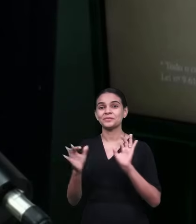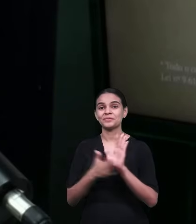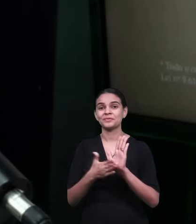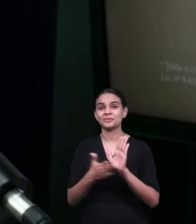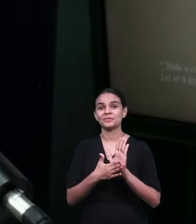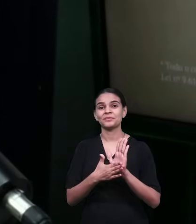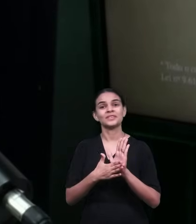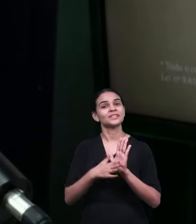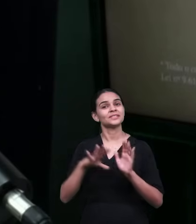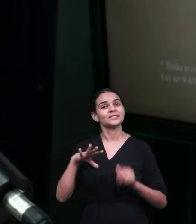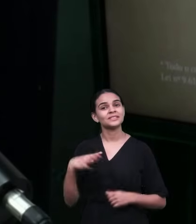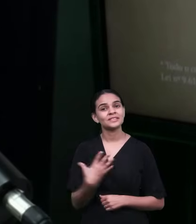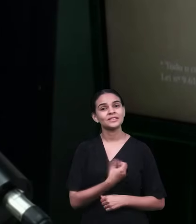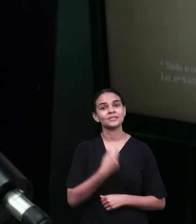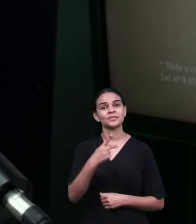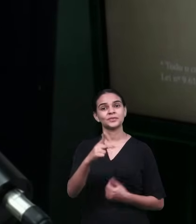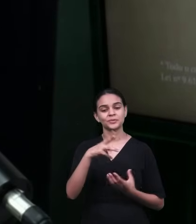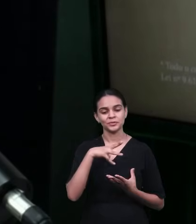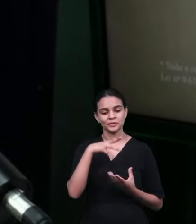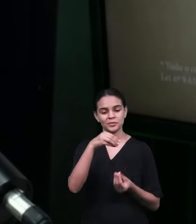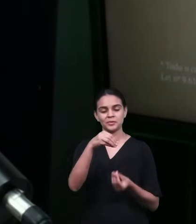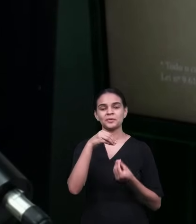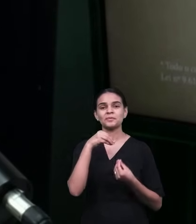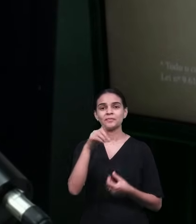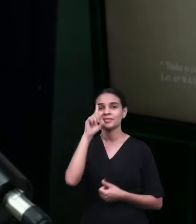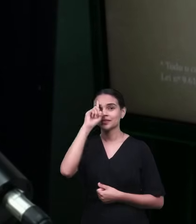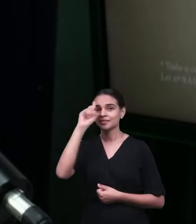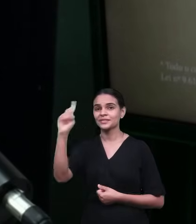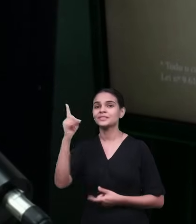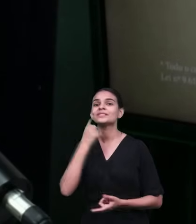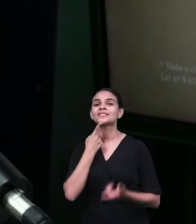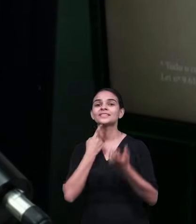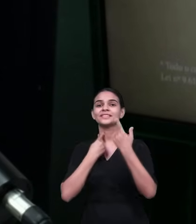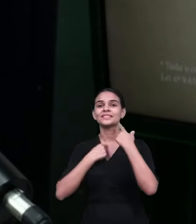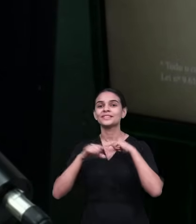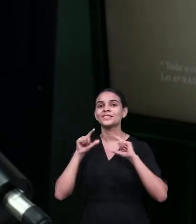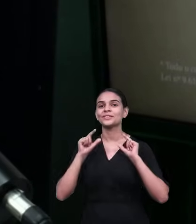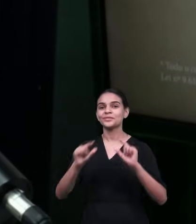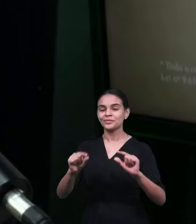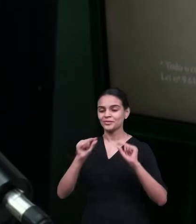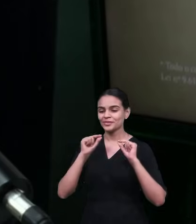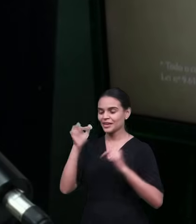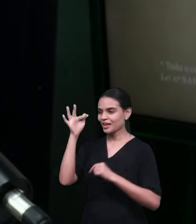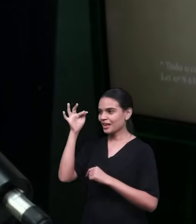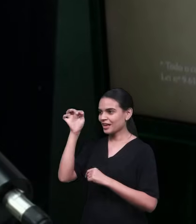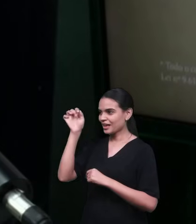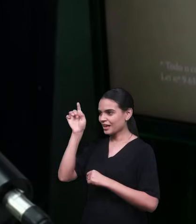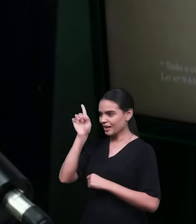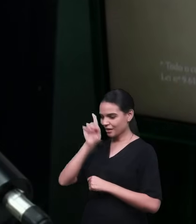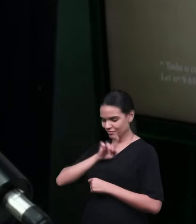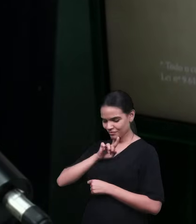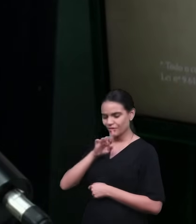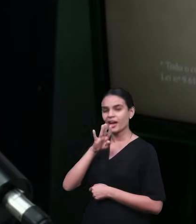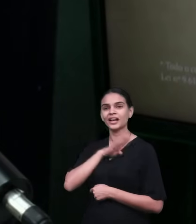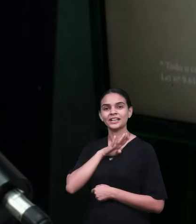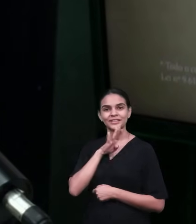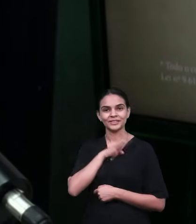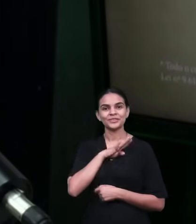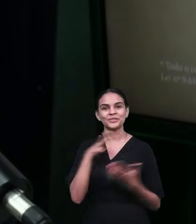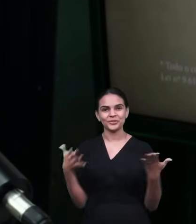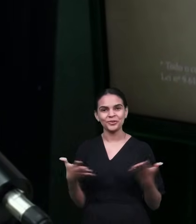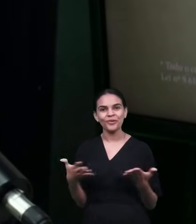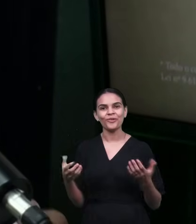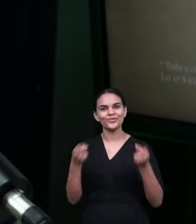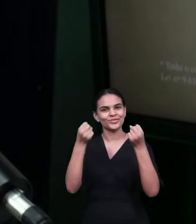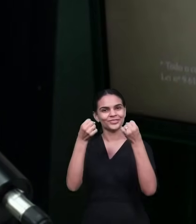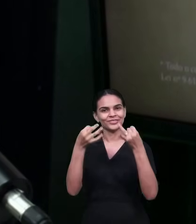esse entendimento, o Senhor Deus quer gerar em você a fé profética. Essa fé que tanto foi mencionada aqui